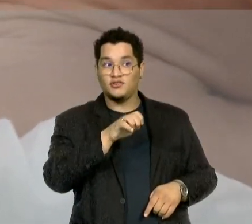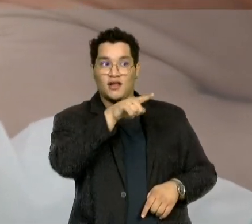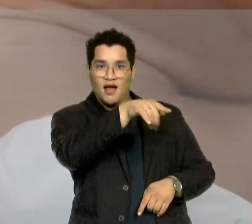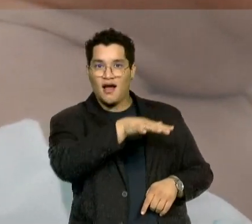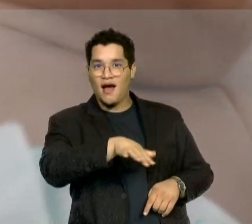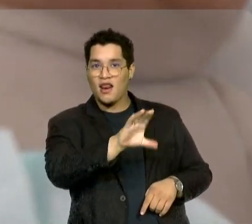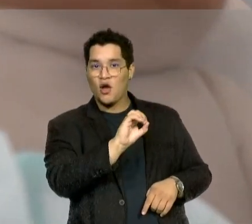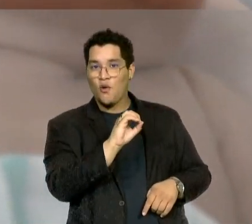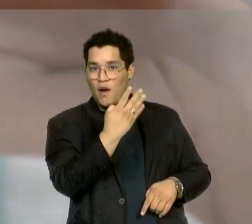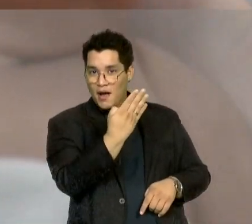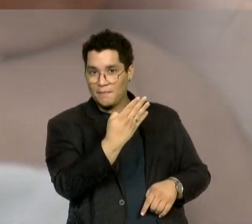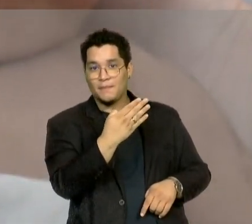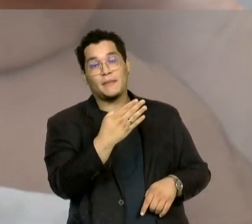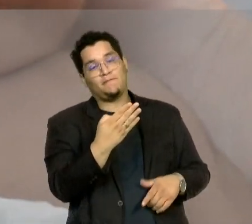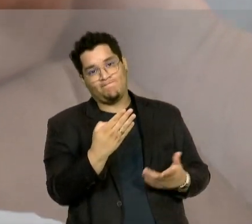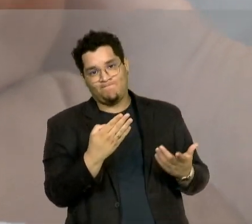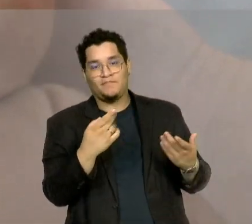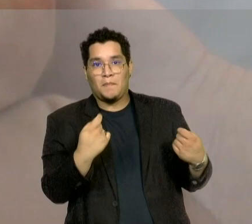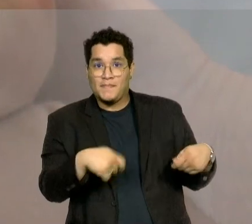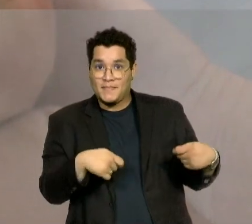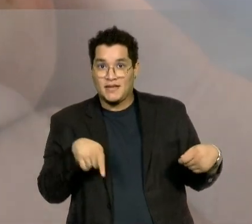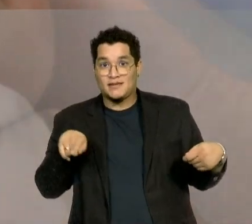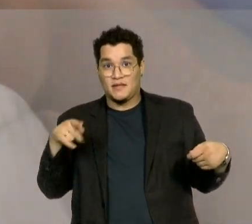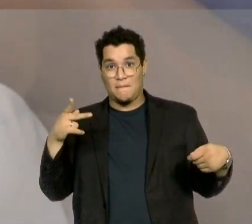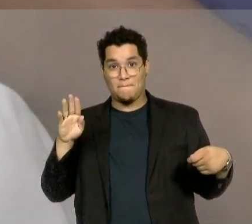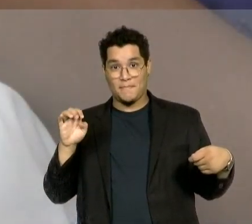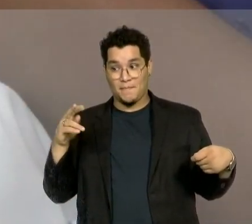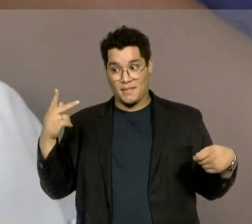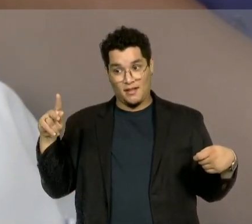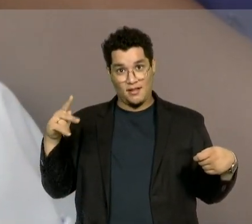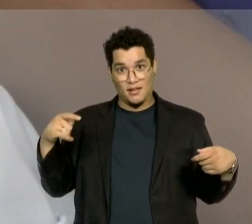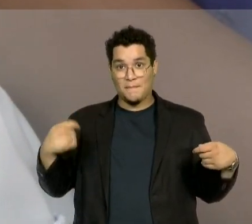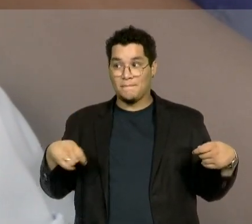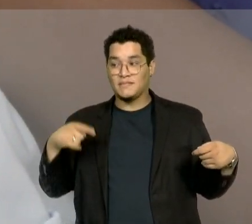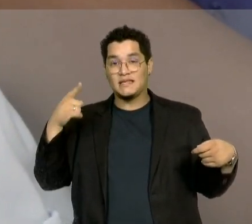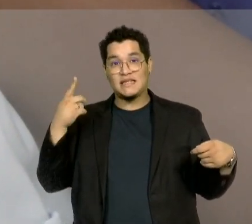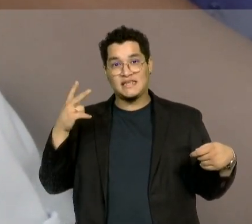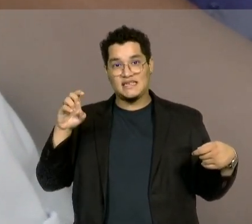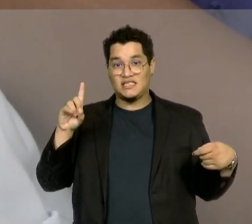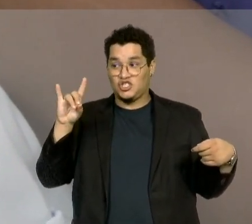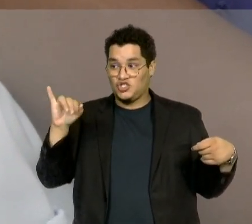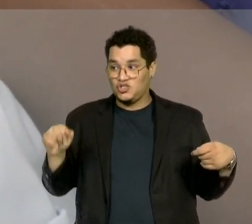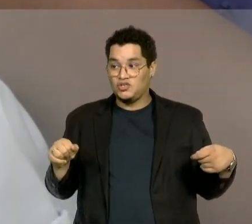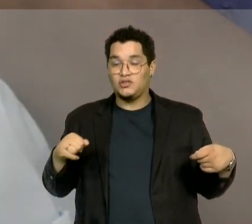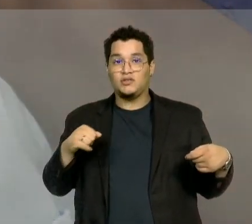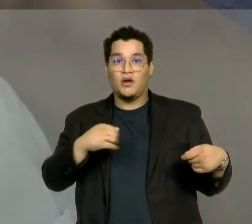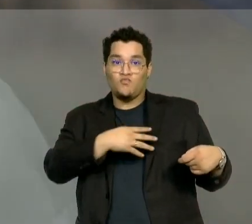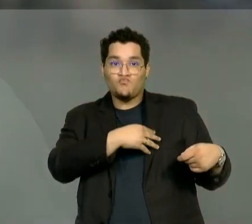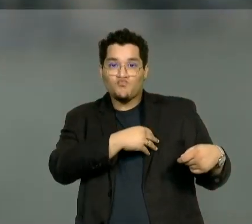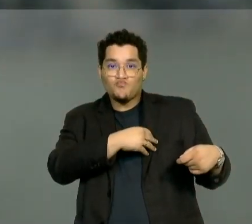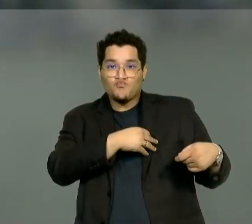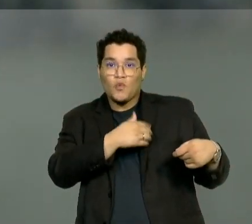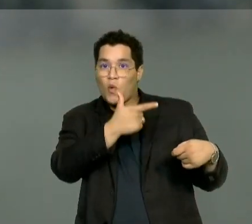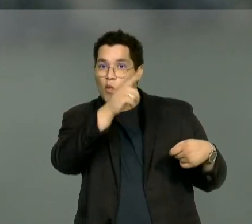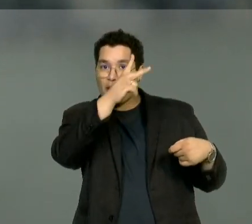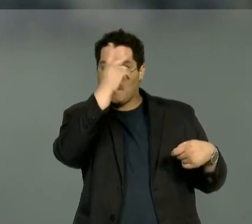por 15 dias. Agora, ela contribui com a alimentação de outros recém-nascidos prematuros.